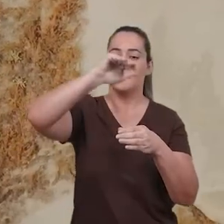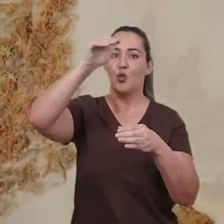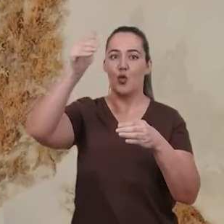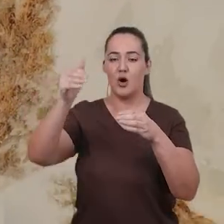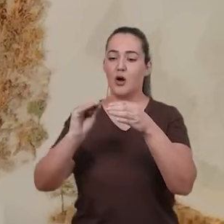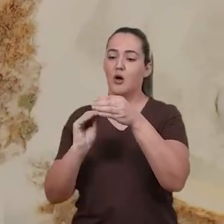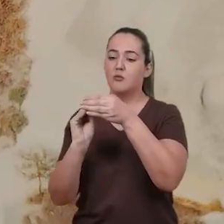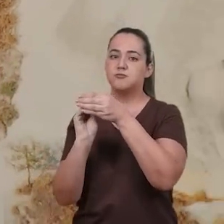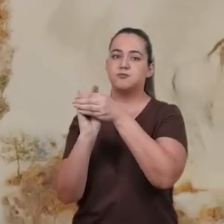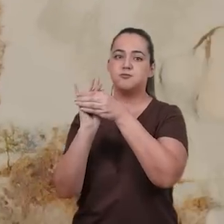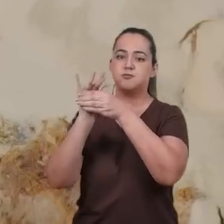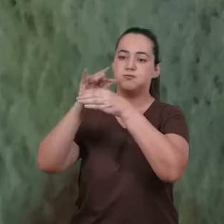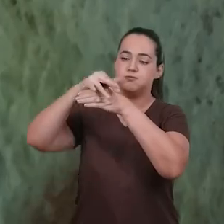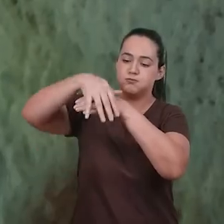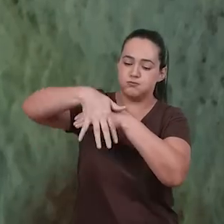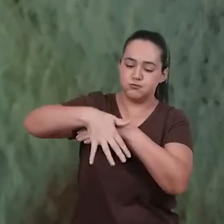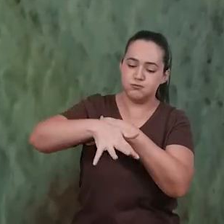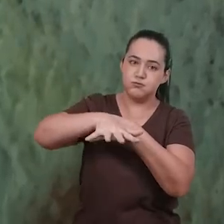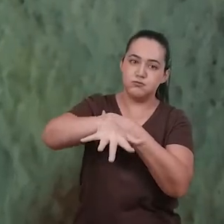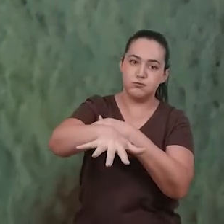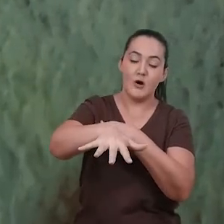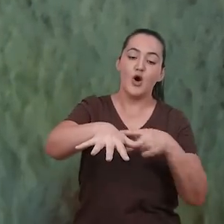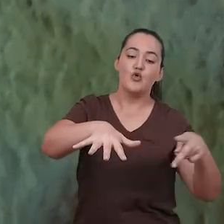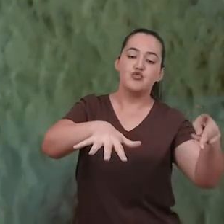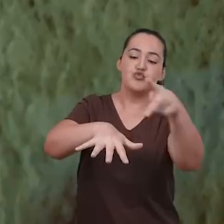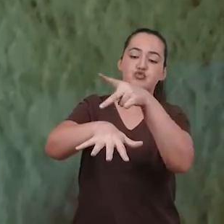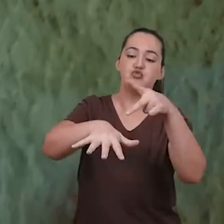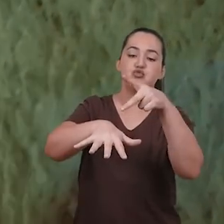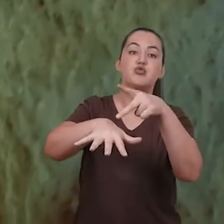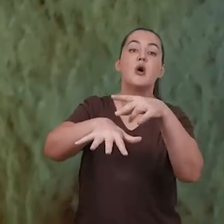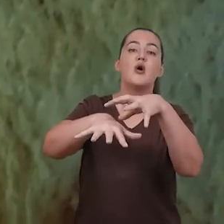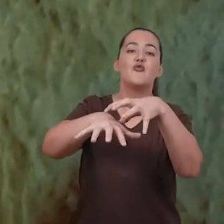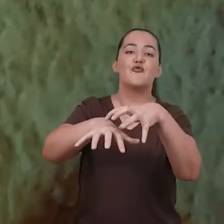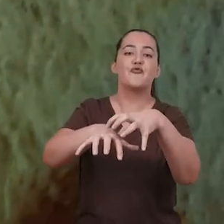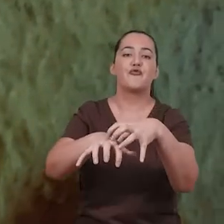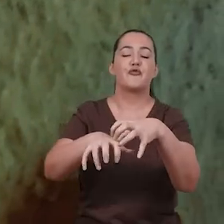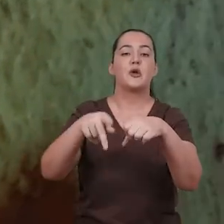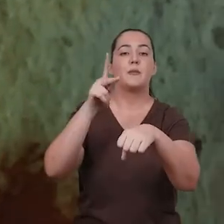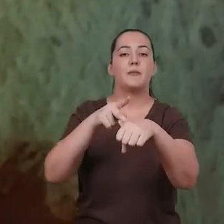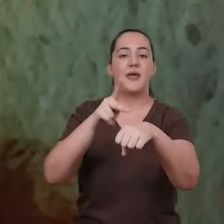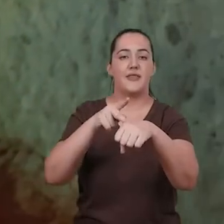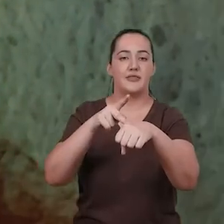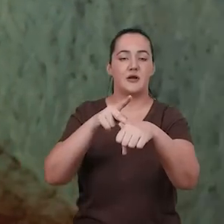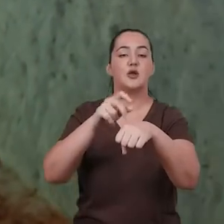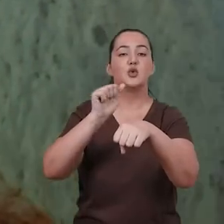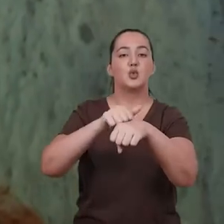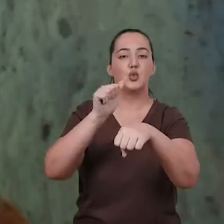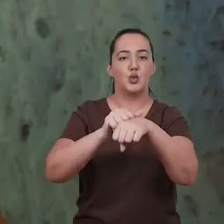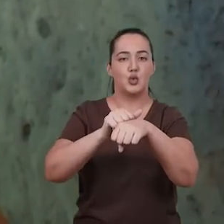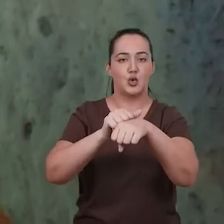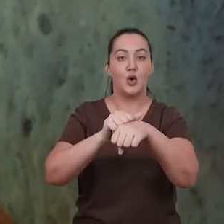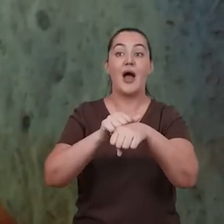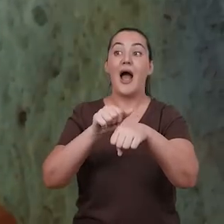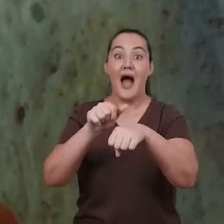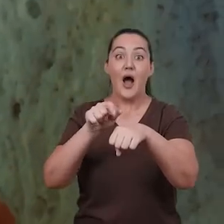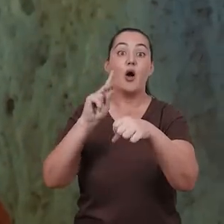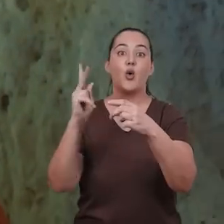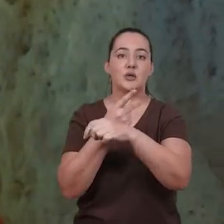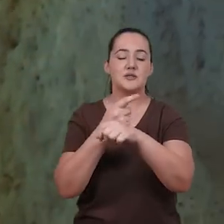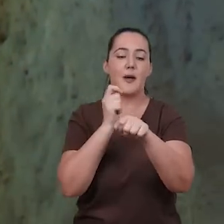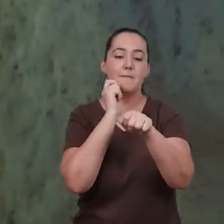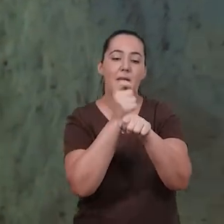porque é rocha vulcânica. Então eles aproveitavam e com as ferramentas, é possível ver a marca de todos os cinzéis aqui, eles